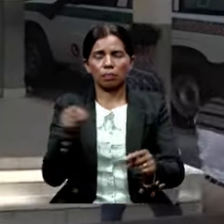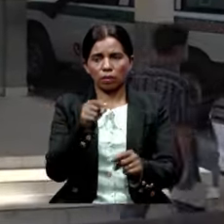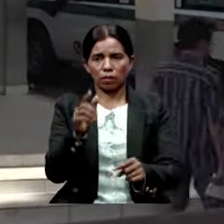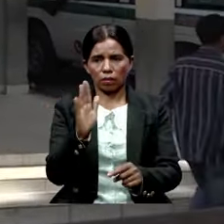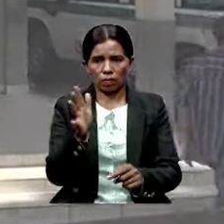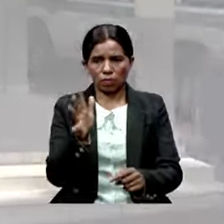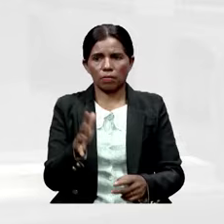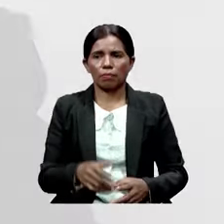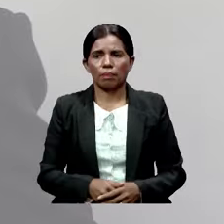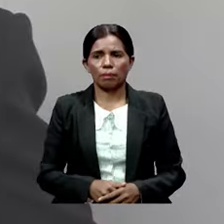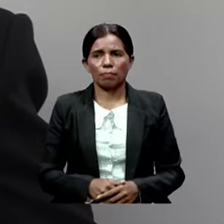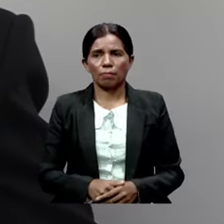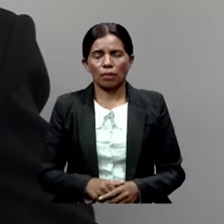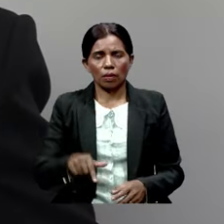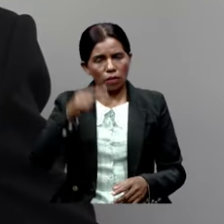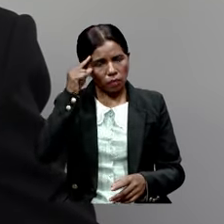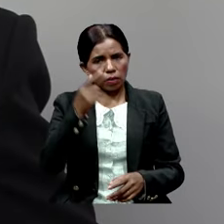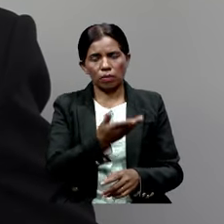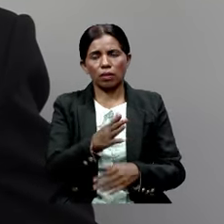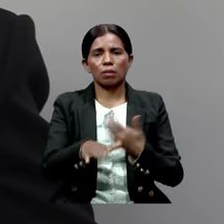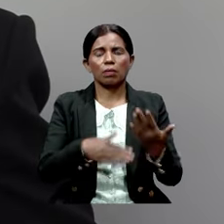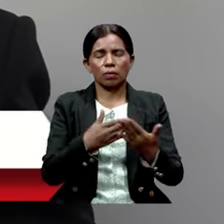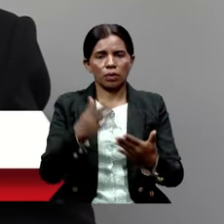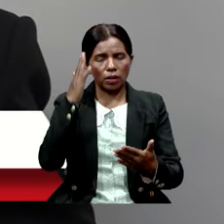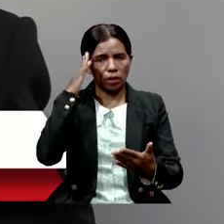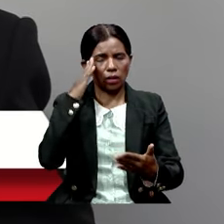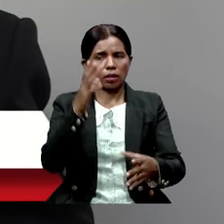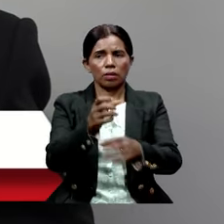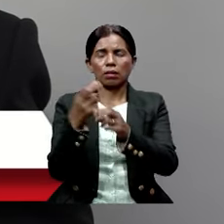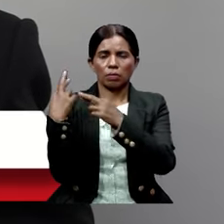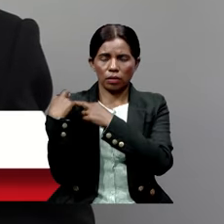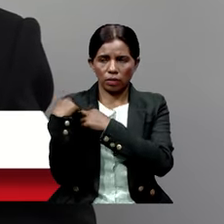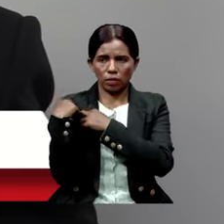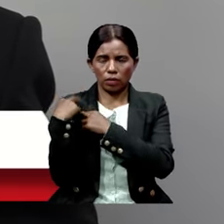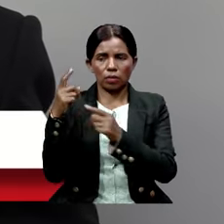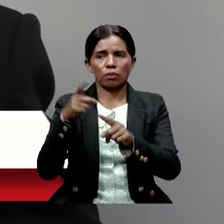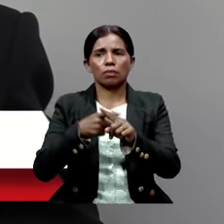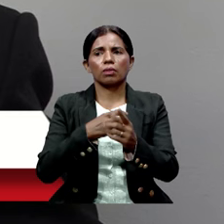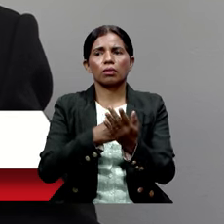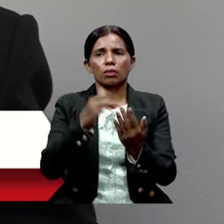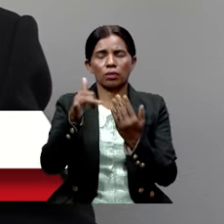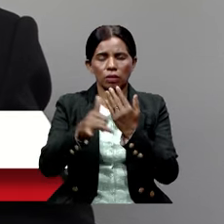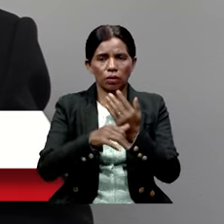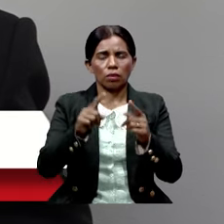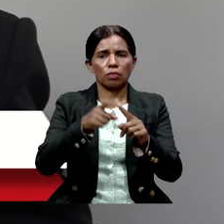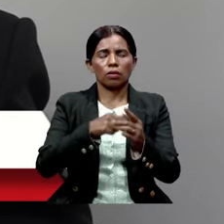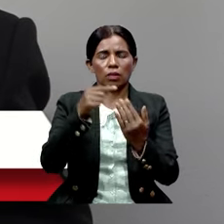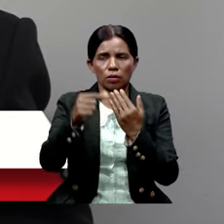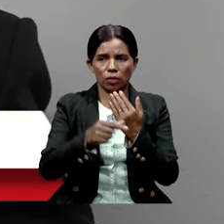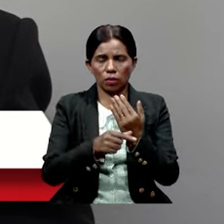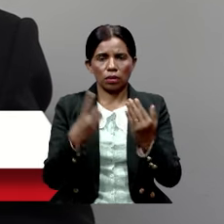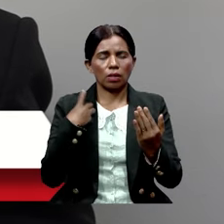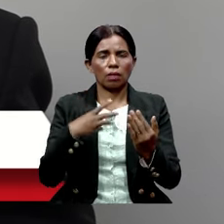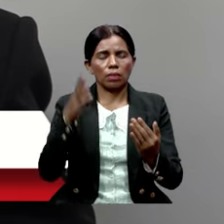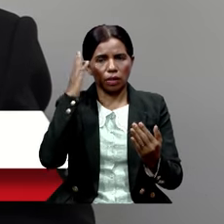limanolo. O governo é muito atene que ataca desde tomar de posse e início de julho to fulano em agosto to setembro a medida que